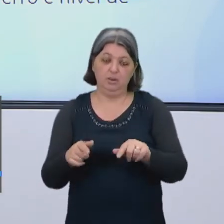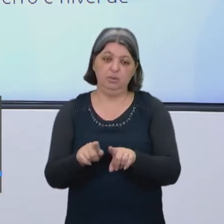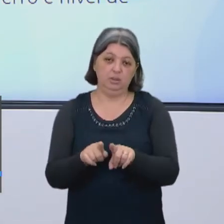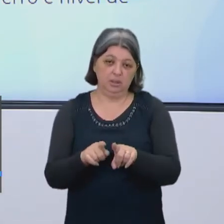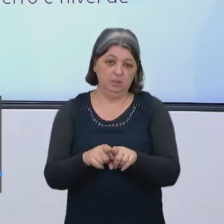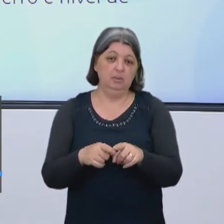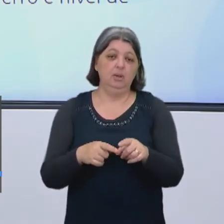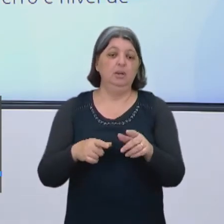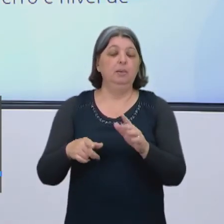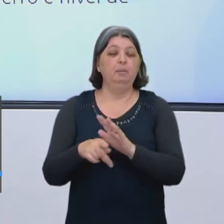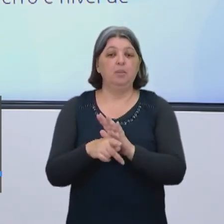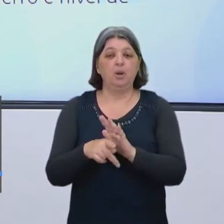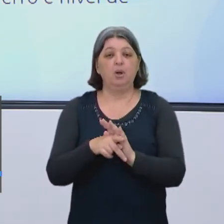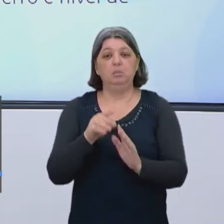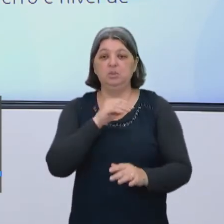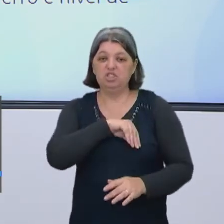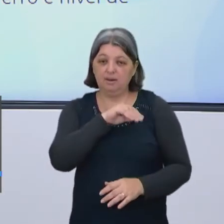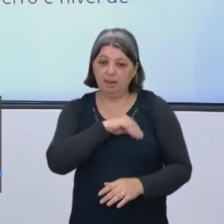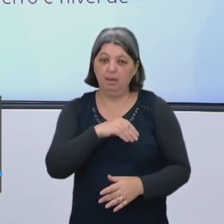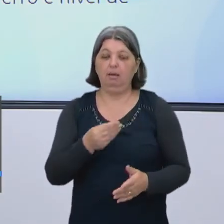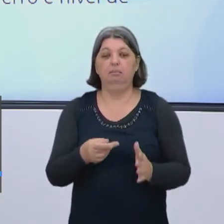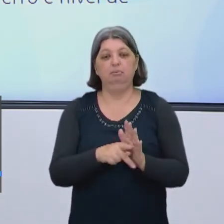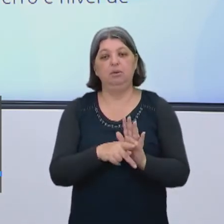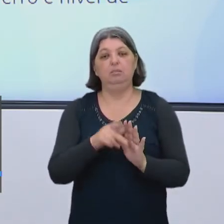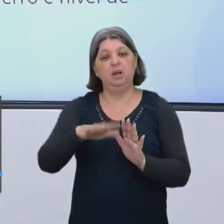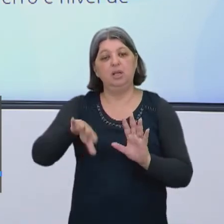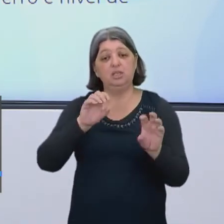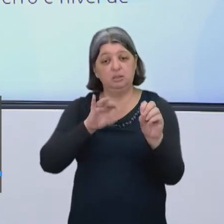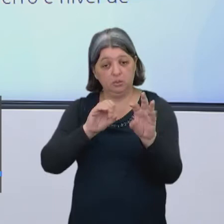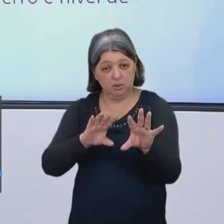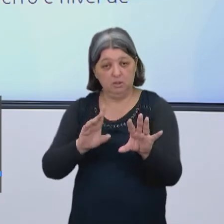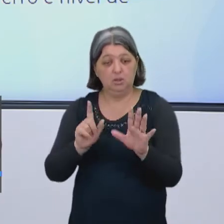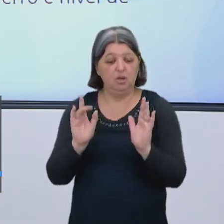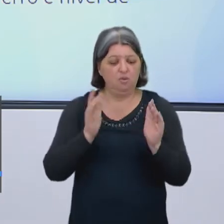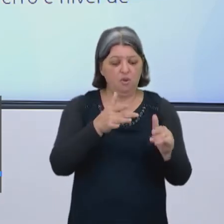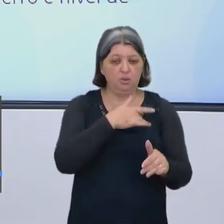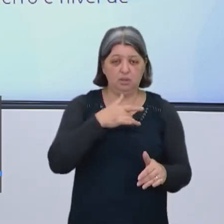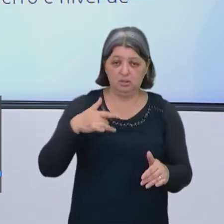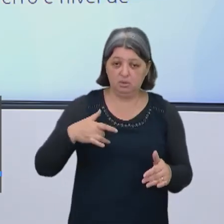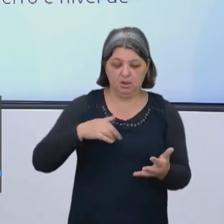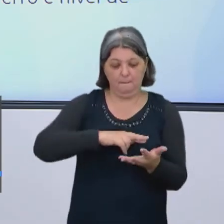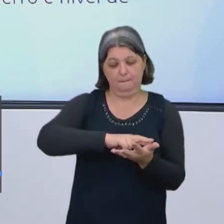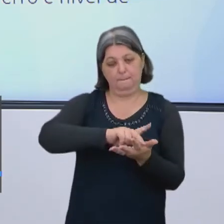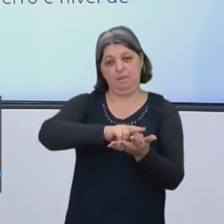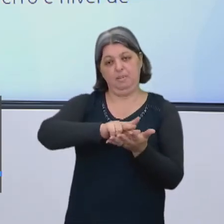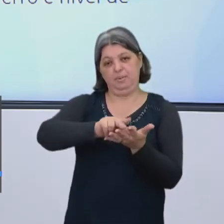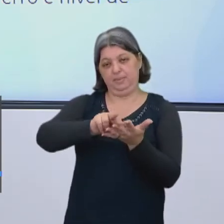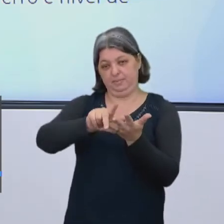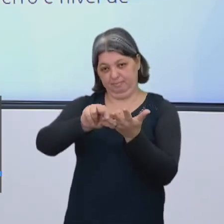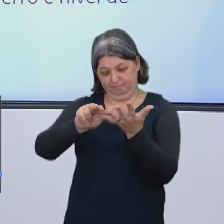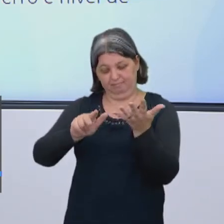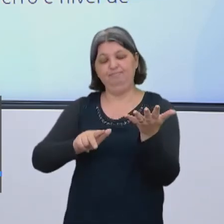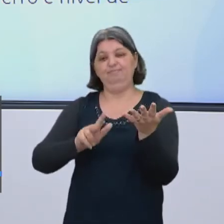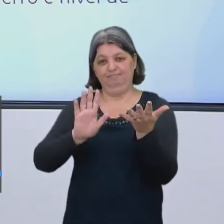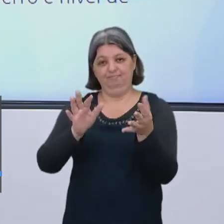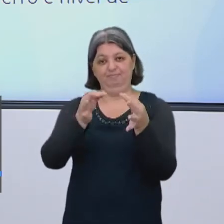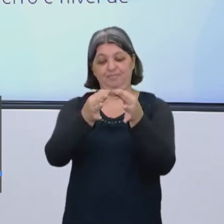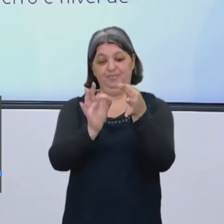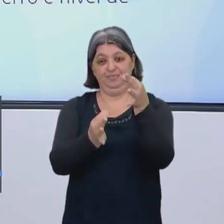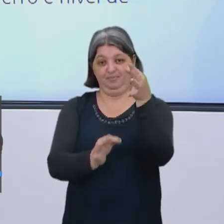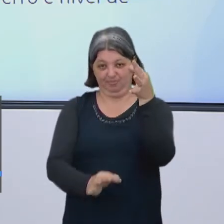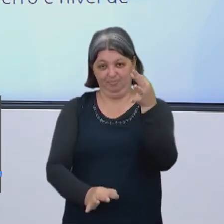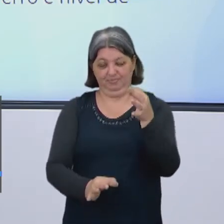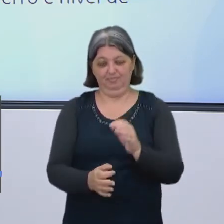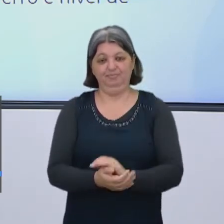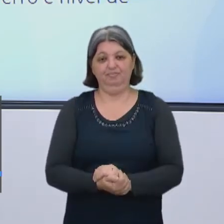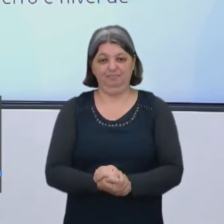de renda, né? Questões de educação, voltadas para a saúde. Olha o tanto de questões que eu enumerei aqui. Então,